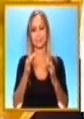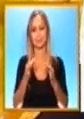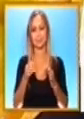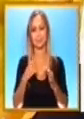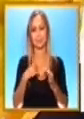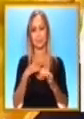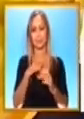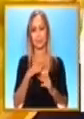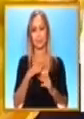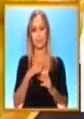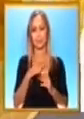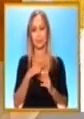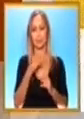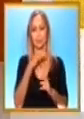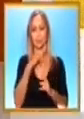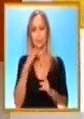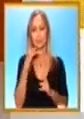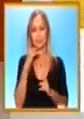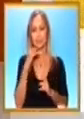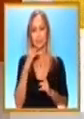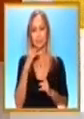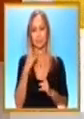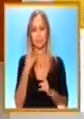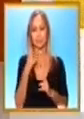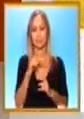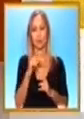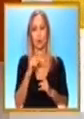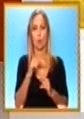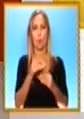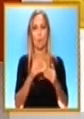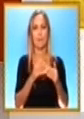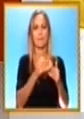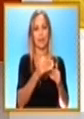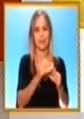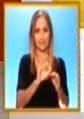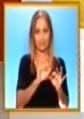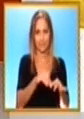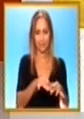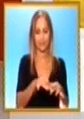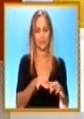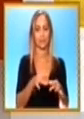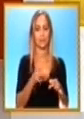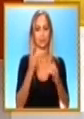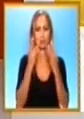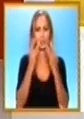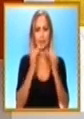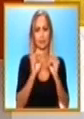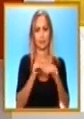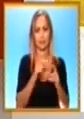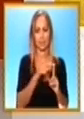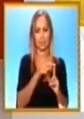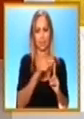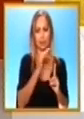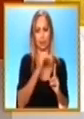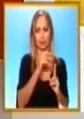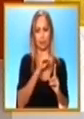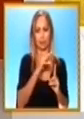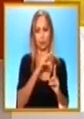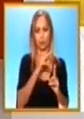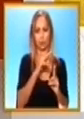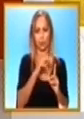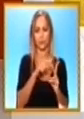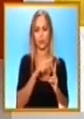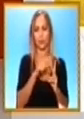Eu lembro-me, vi uma coisa muito engraçada. Eles tinham um quadro final que fazia... Era a Flor, era o